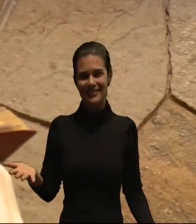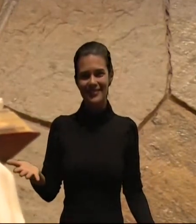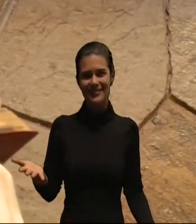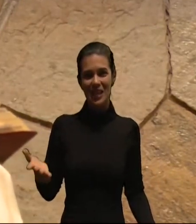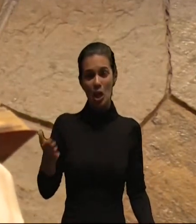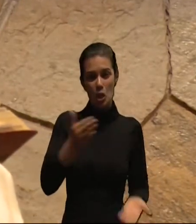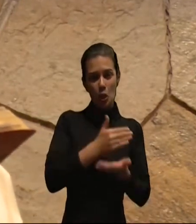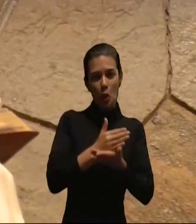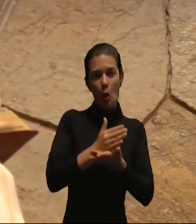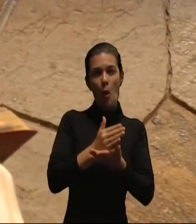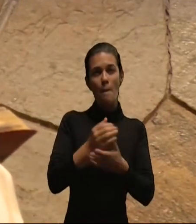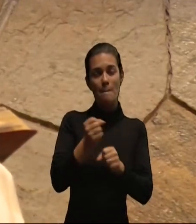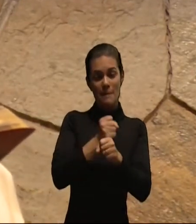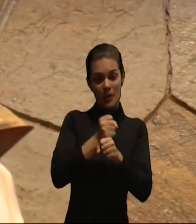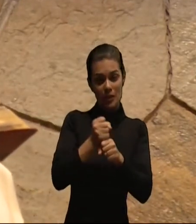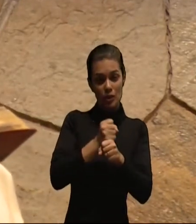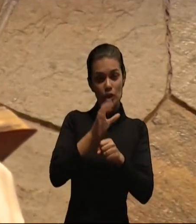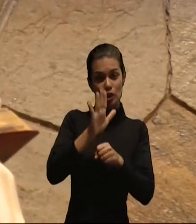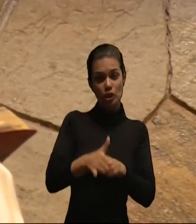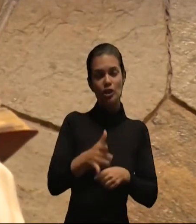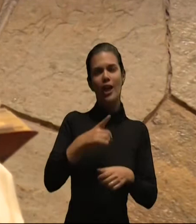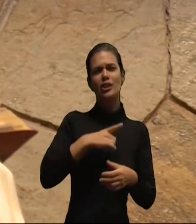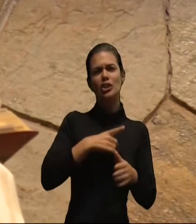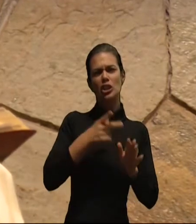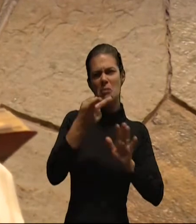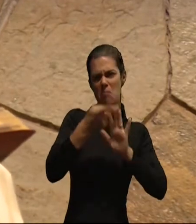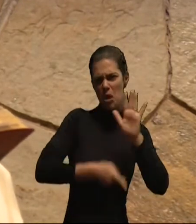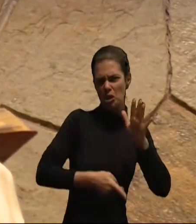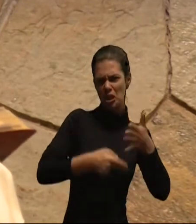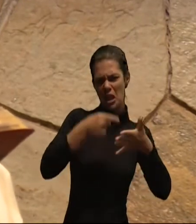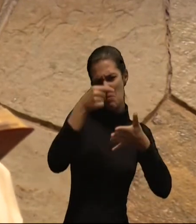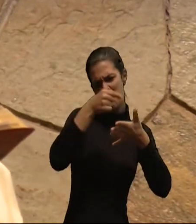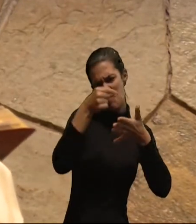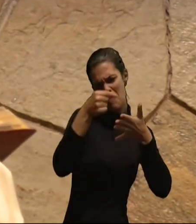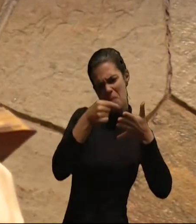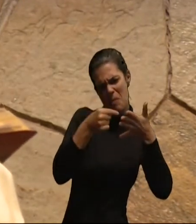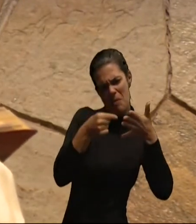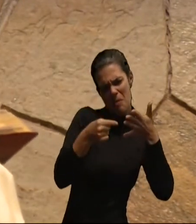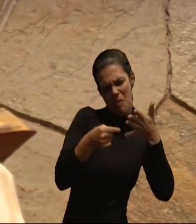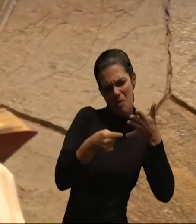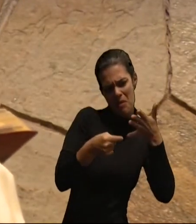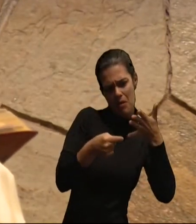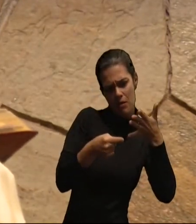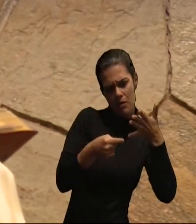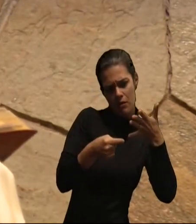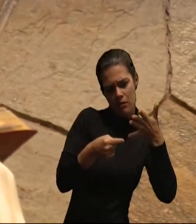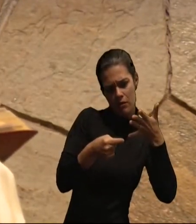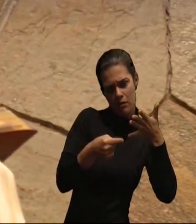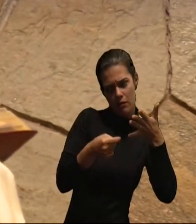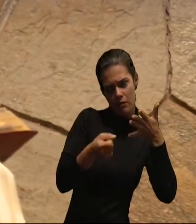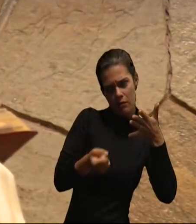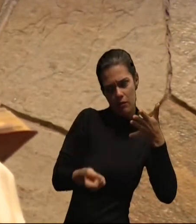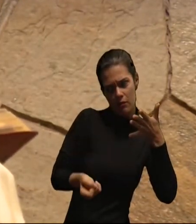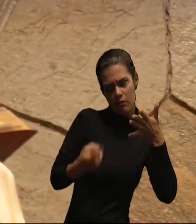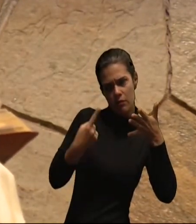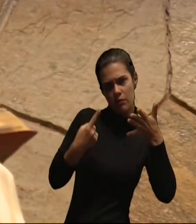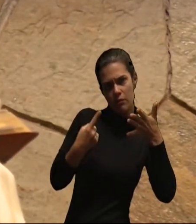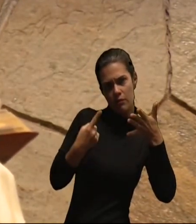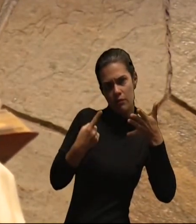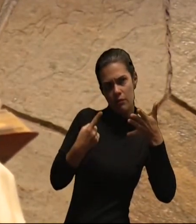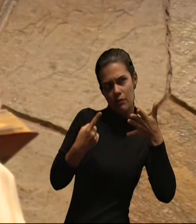alguns dizem, sangue no olho, e de repente, todos em casa